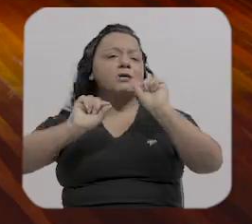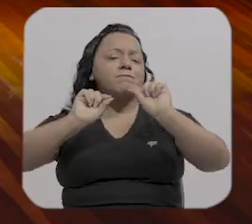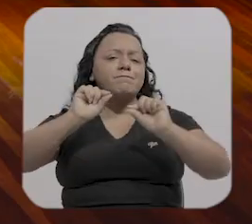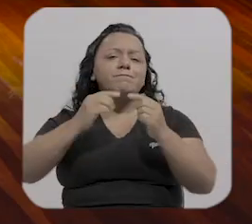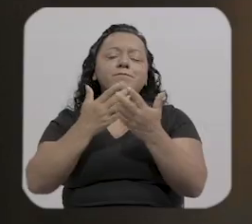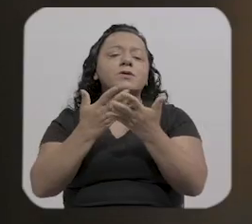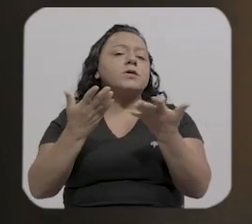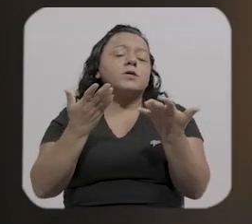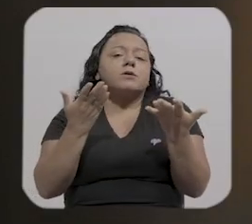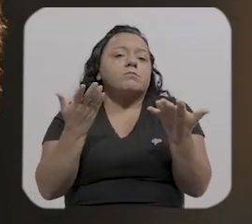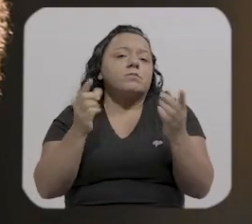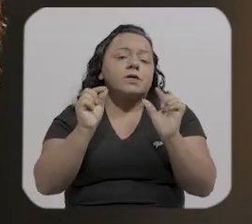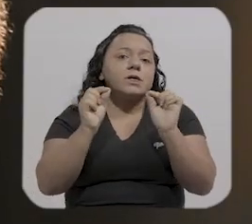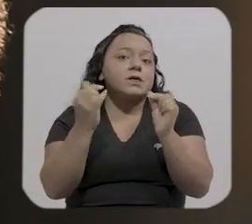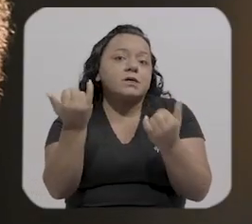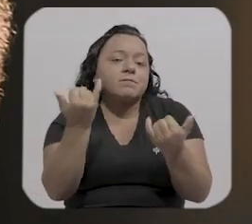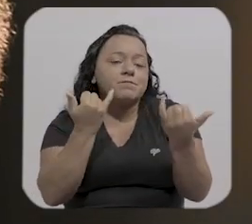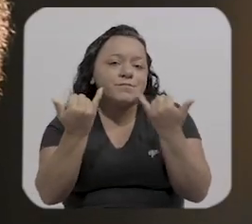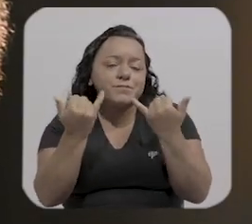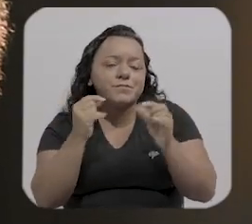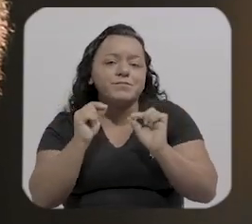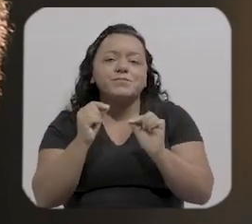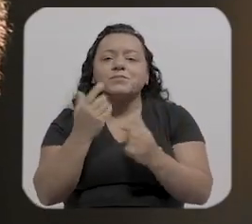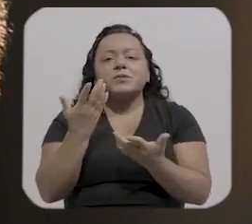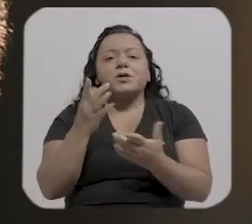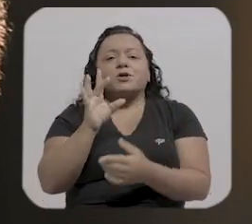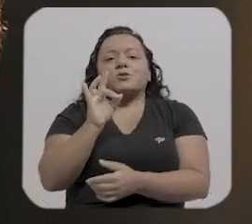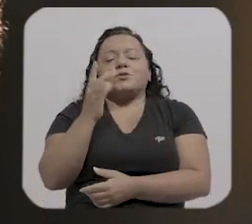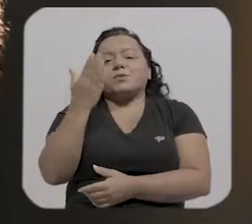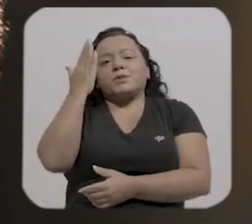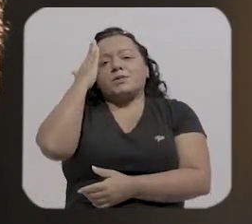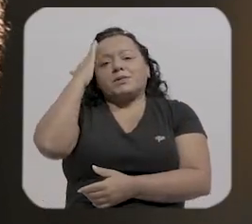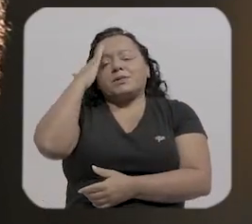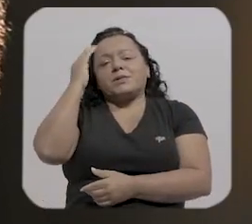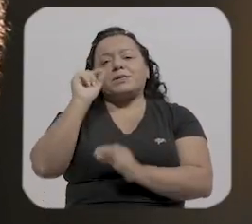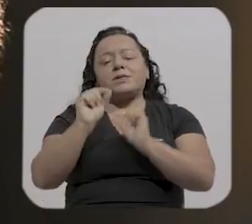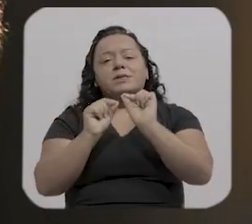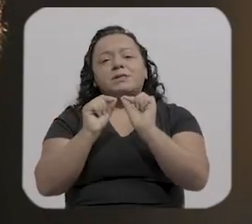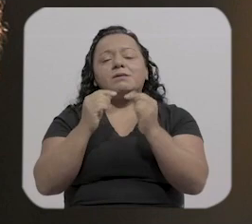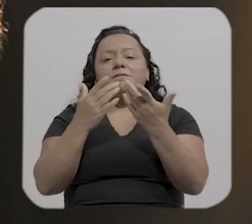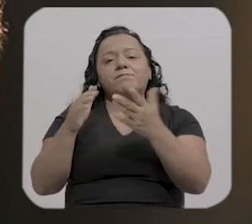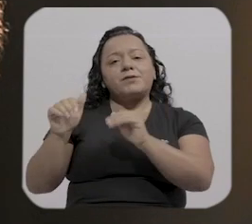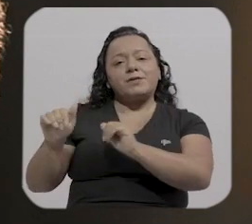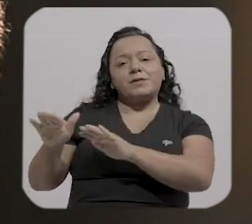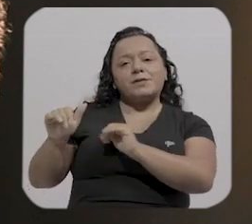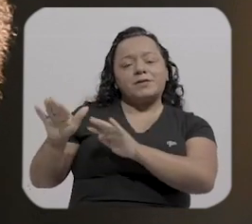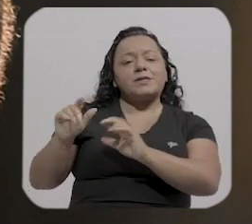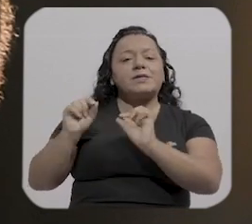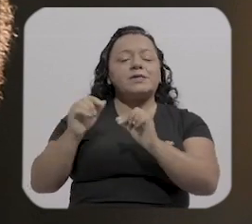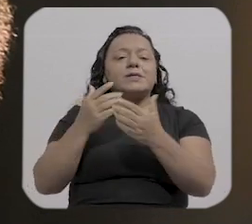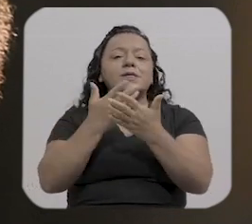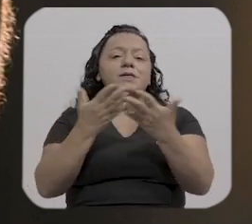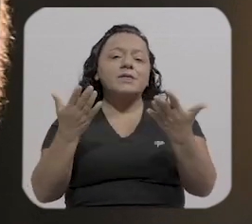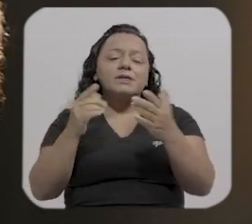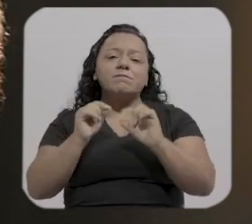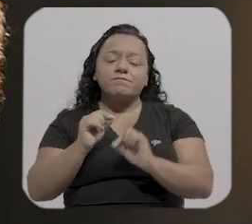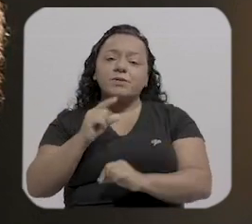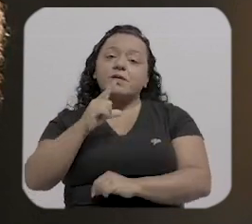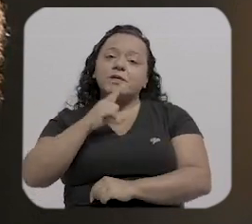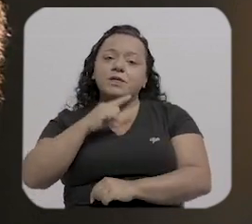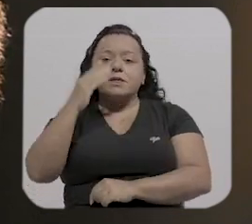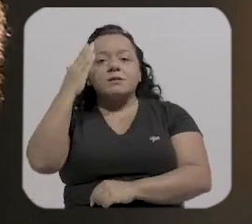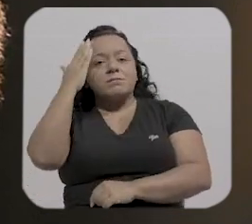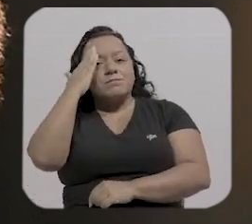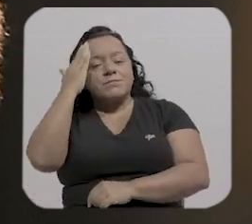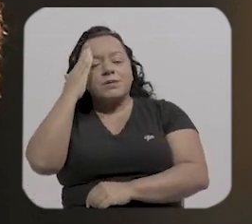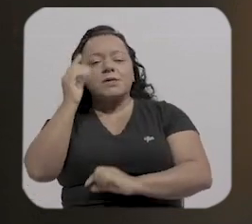essa aí e tal? Pô, mas o que ela me diz? Eu não quero só saber da Avenida 7 de Setembro ali na foto. Eu